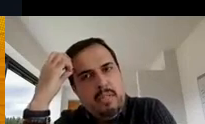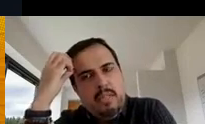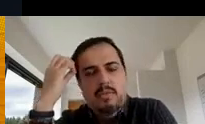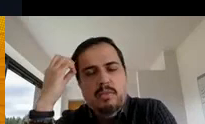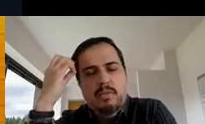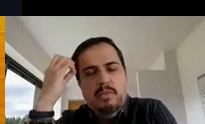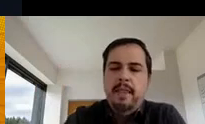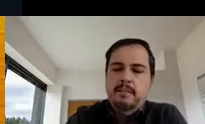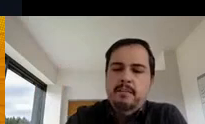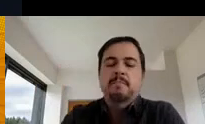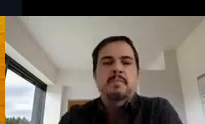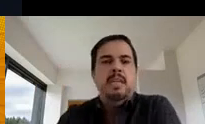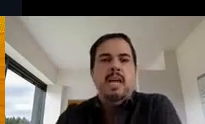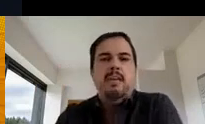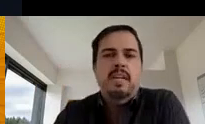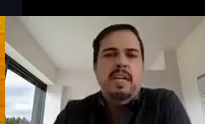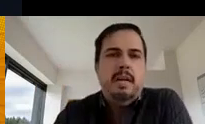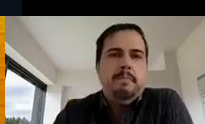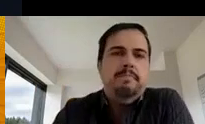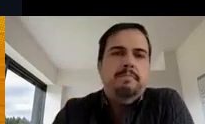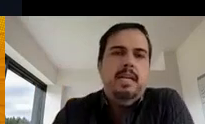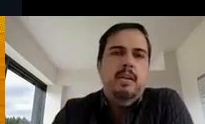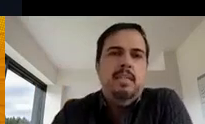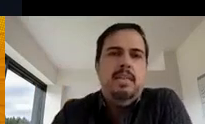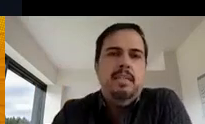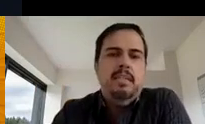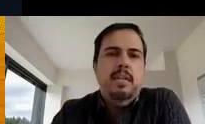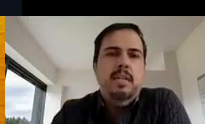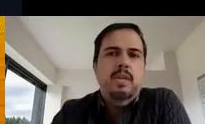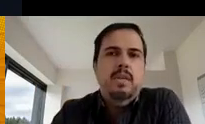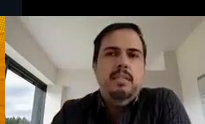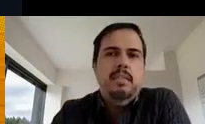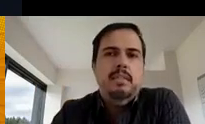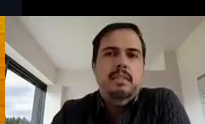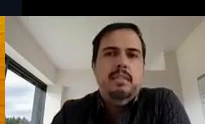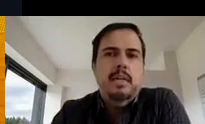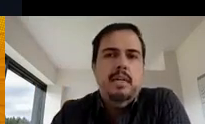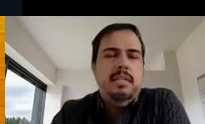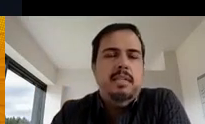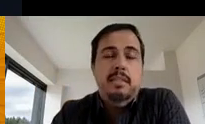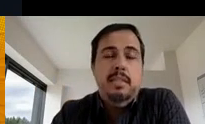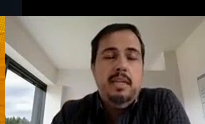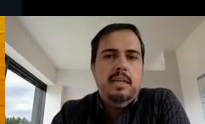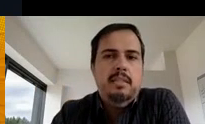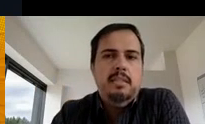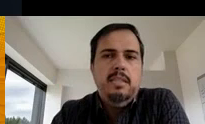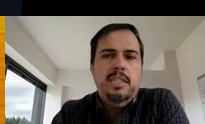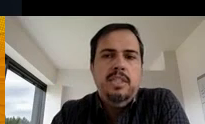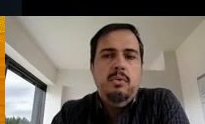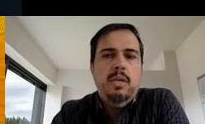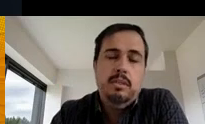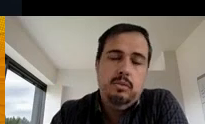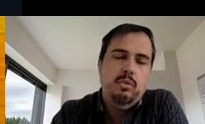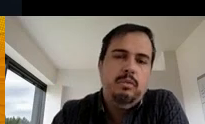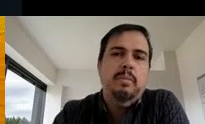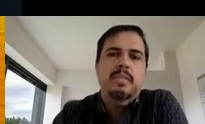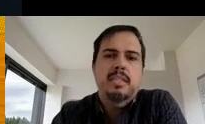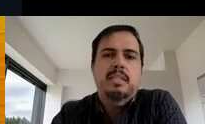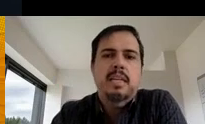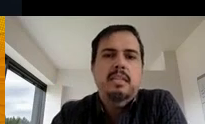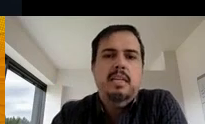uma estrutura mais flexível. Né? Aí vamos avaliar. Né? Nenhuma dessas três mudanças, dessas três eras, se